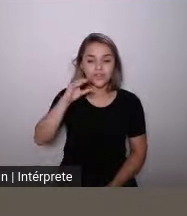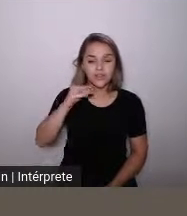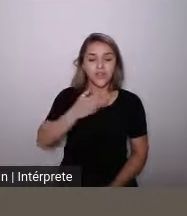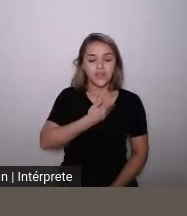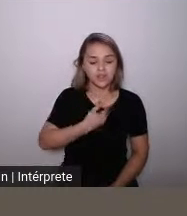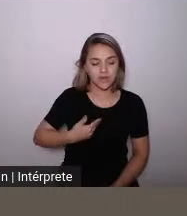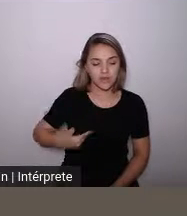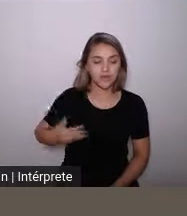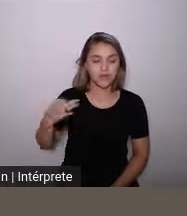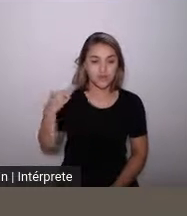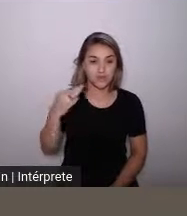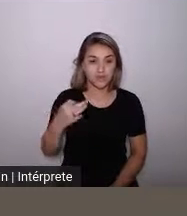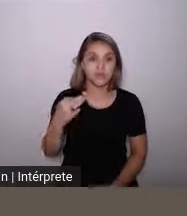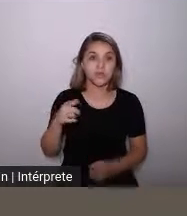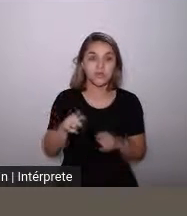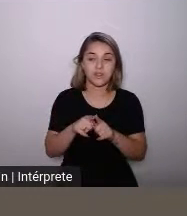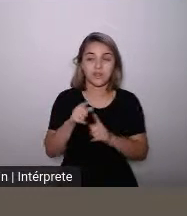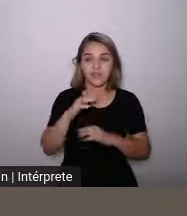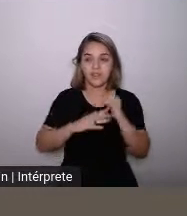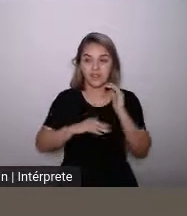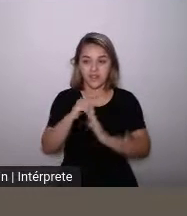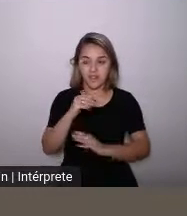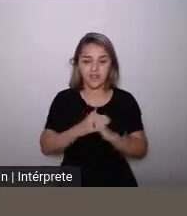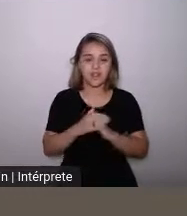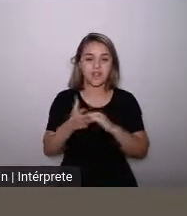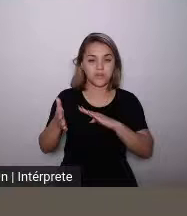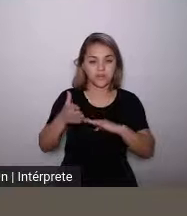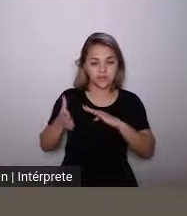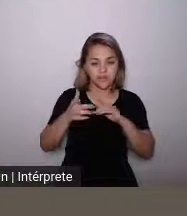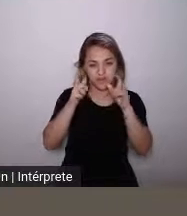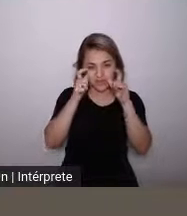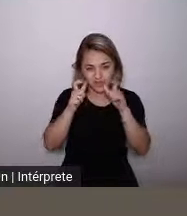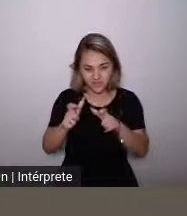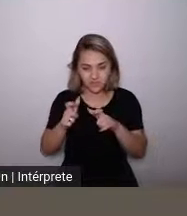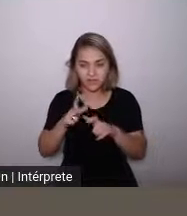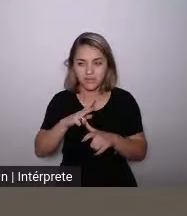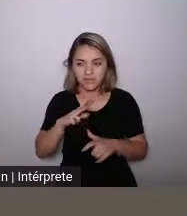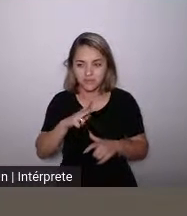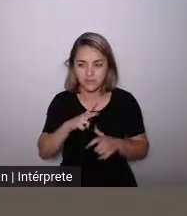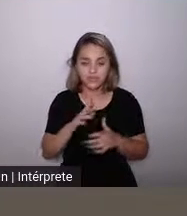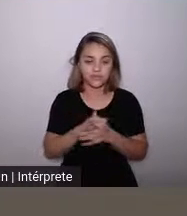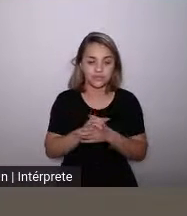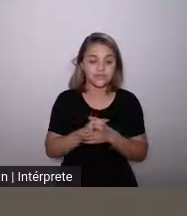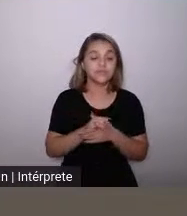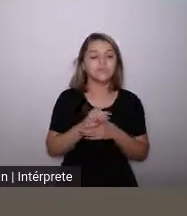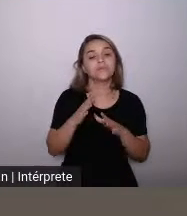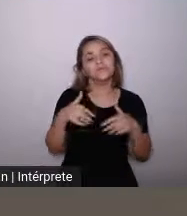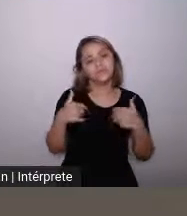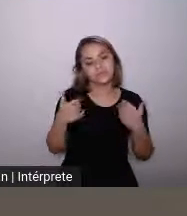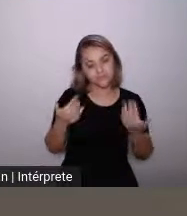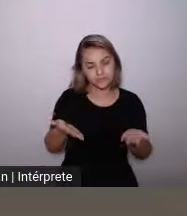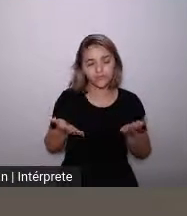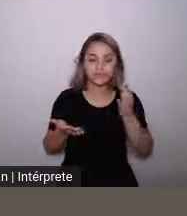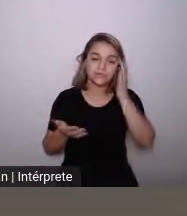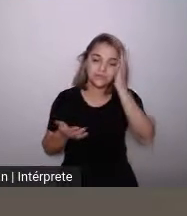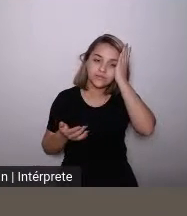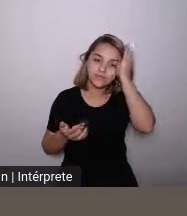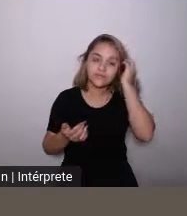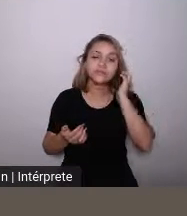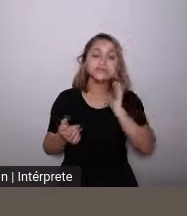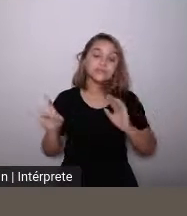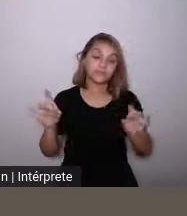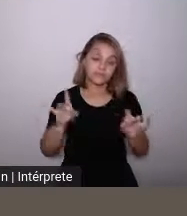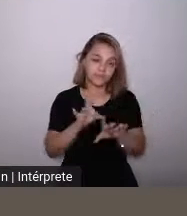intelectuais e artistas modernistas que nos interessam em particular. Assim, encaminhando para o